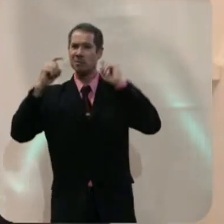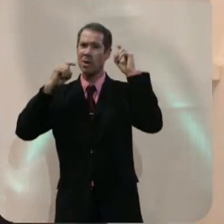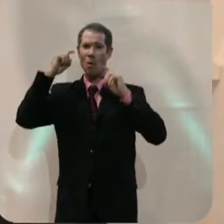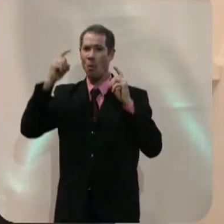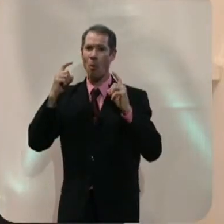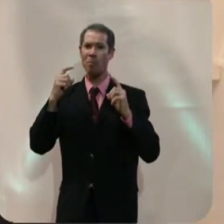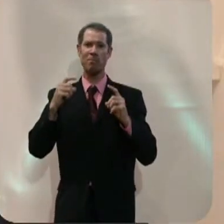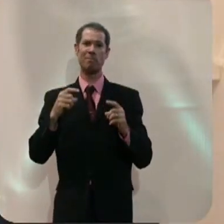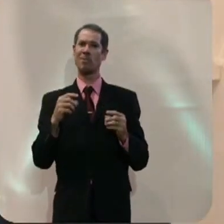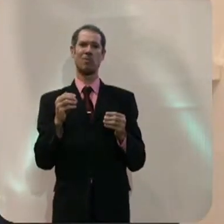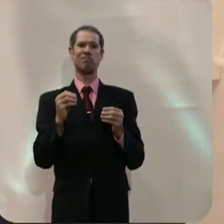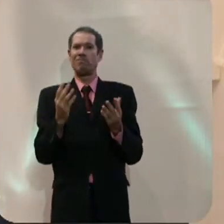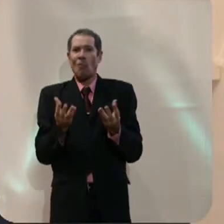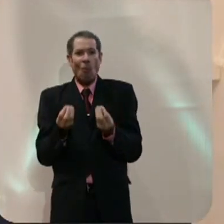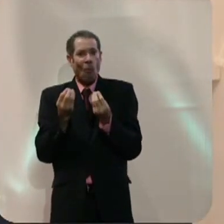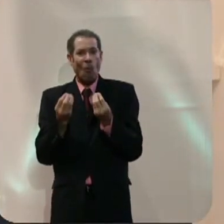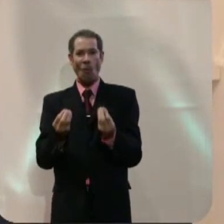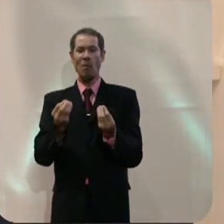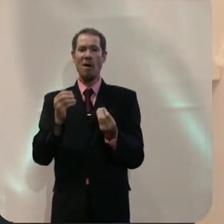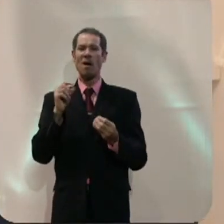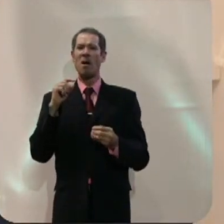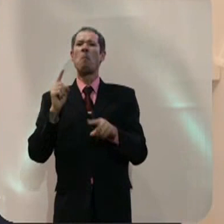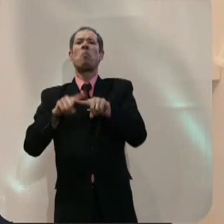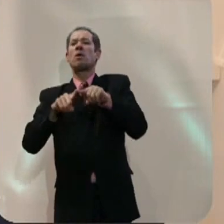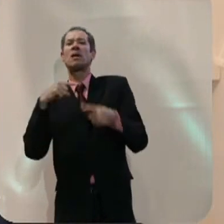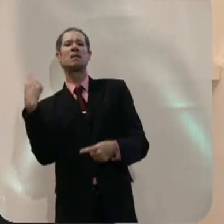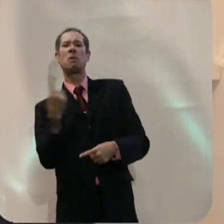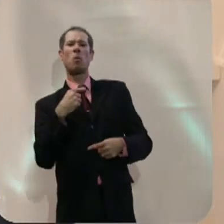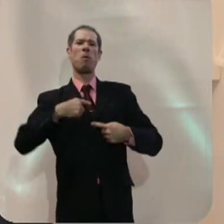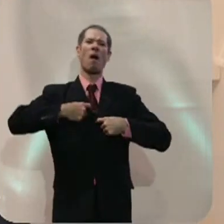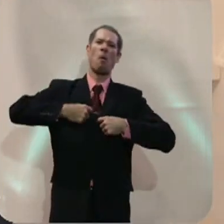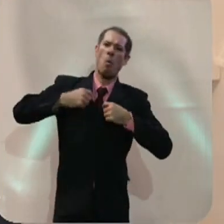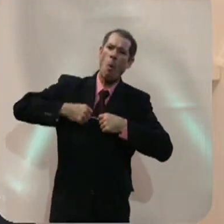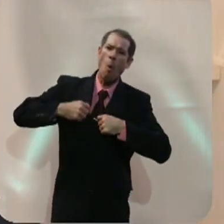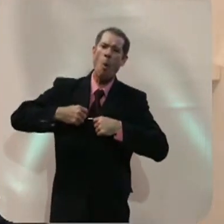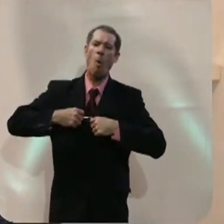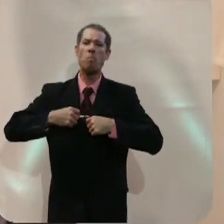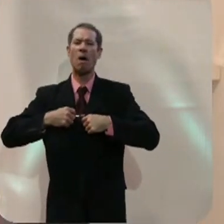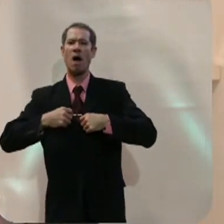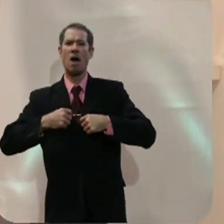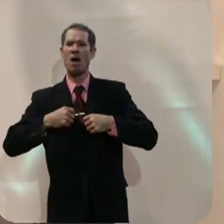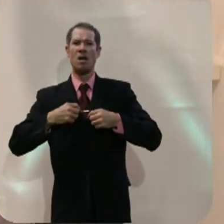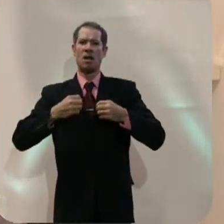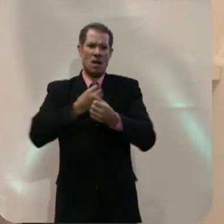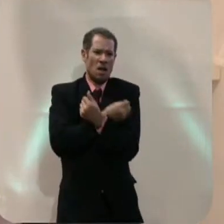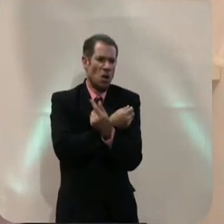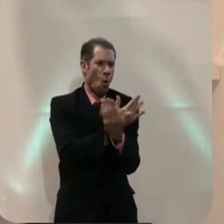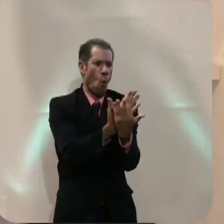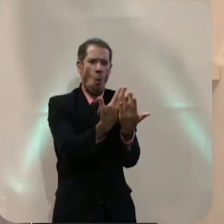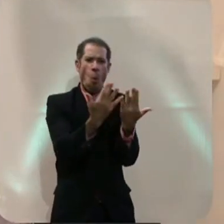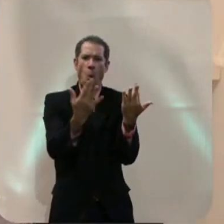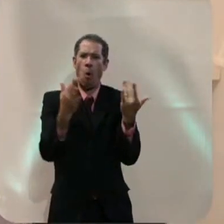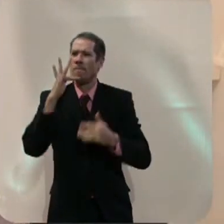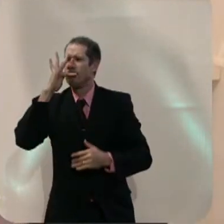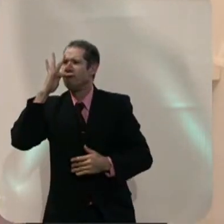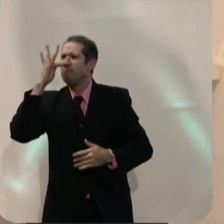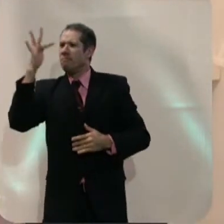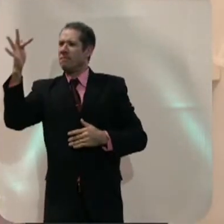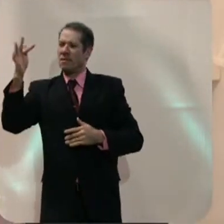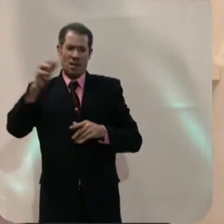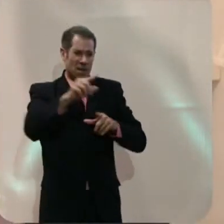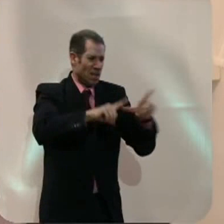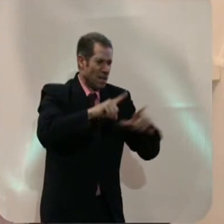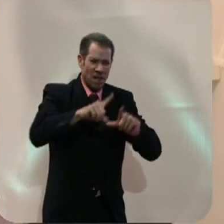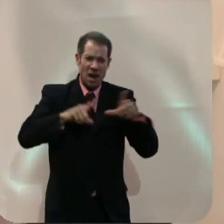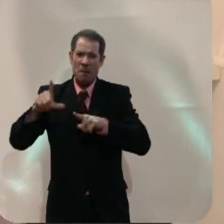com isso. E por que vocês se preocupam com roupas? Vejam como crescem as flores do campo. Elas não trabalham,